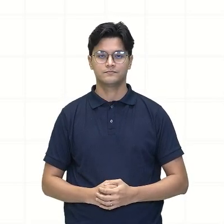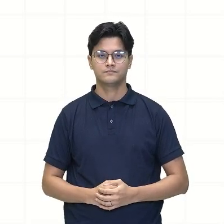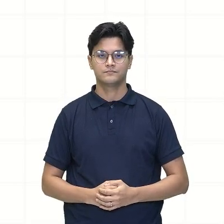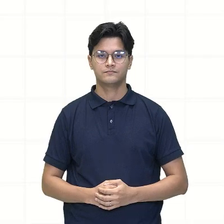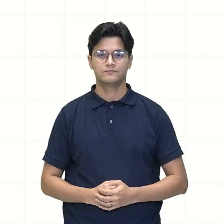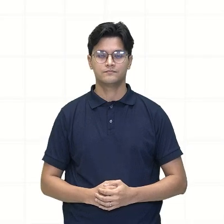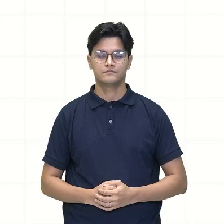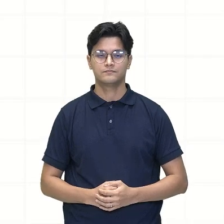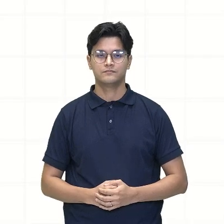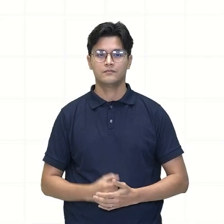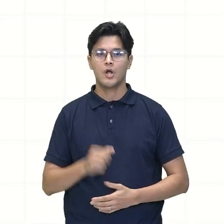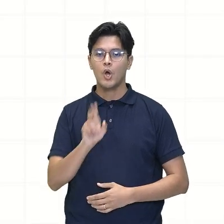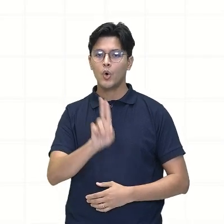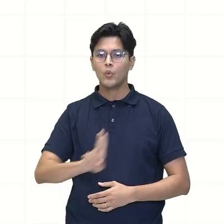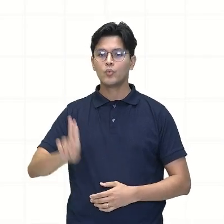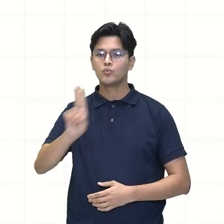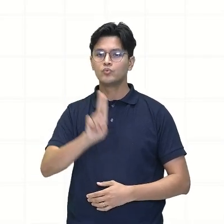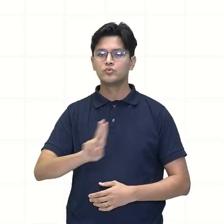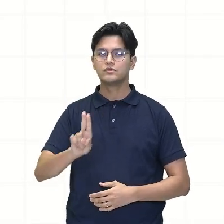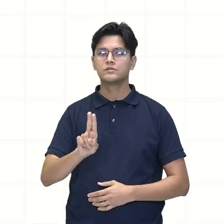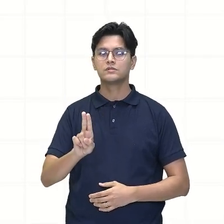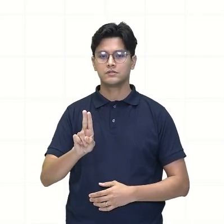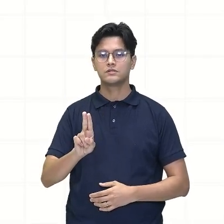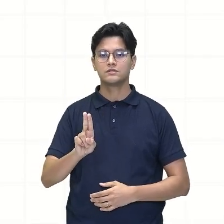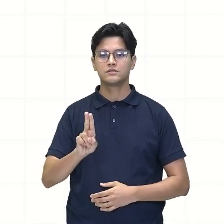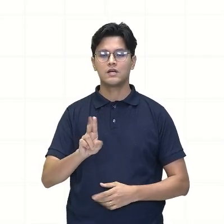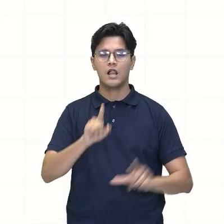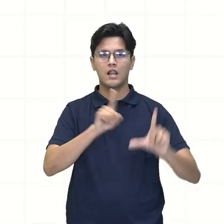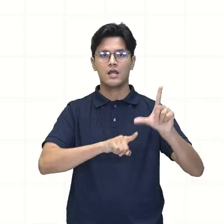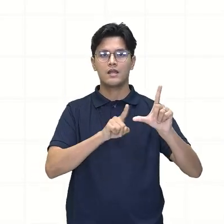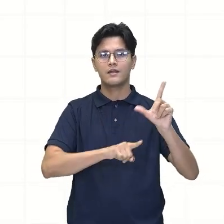Vamos chamar ela de x.